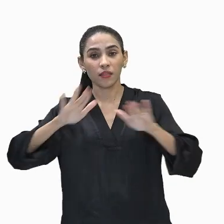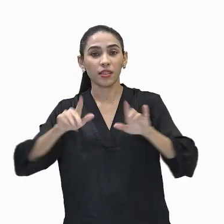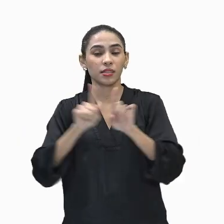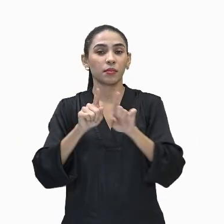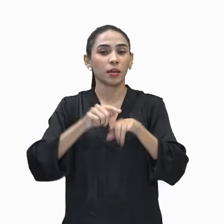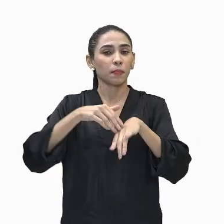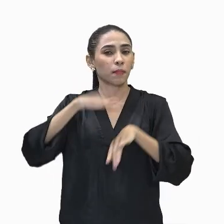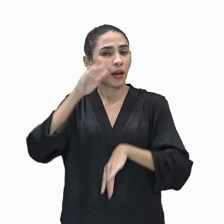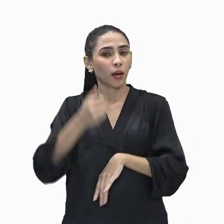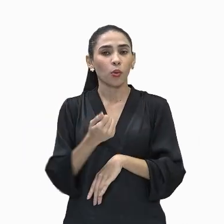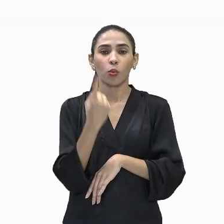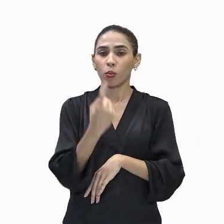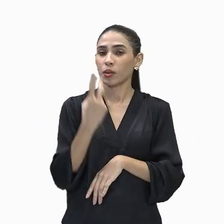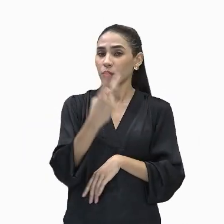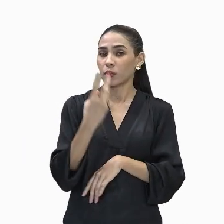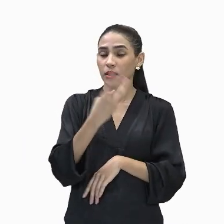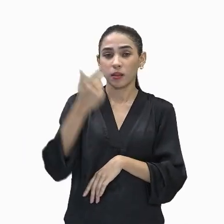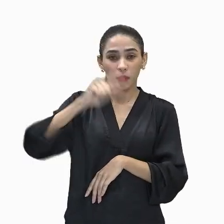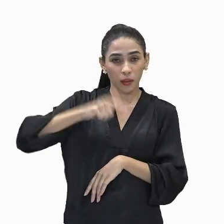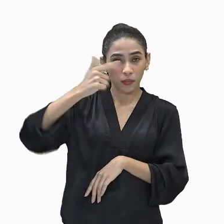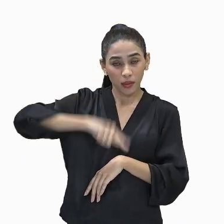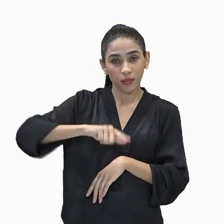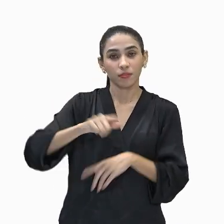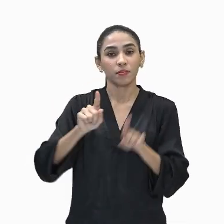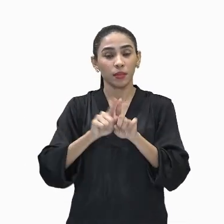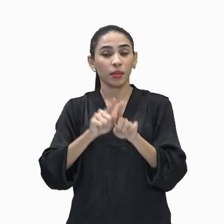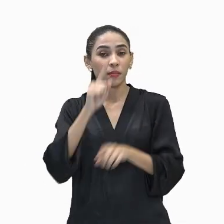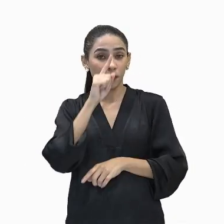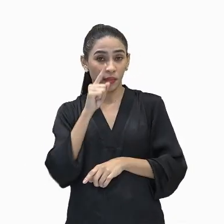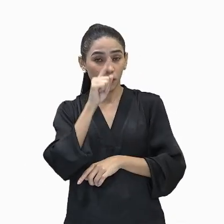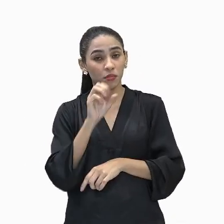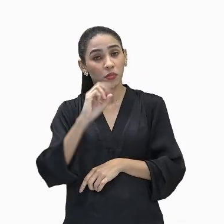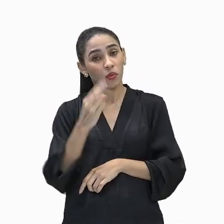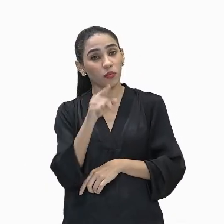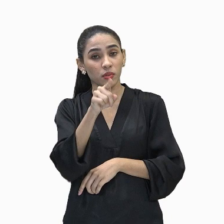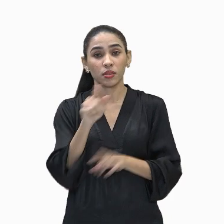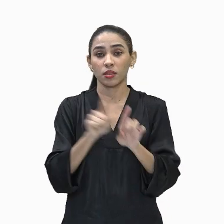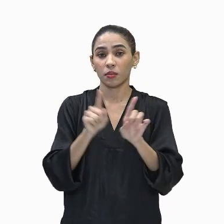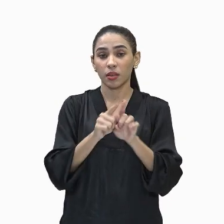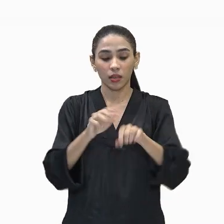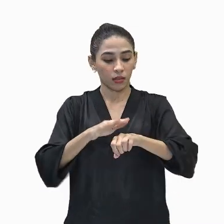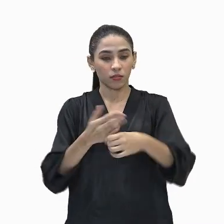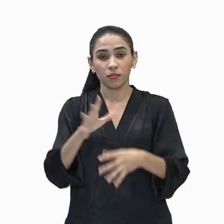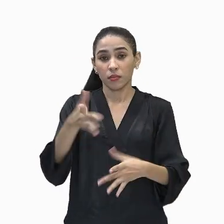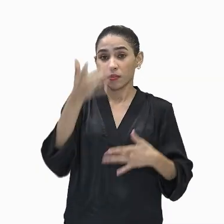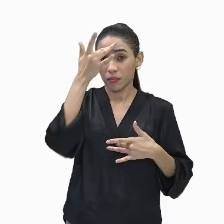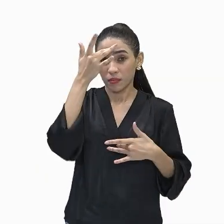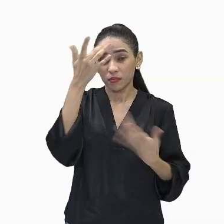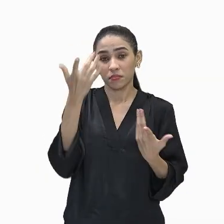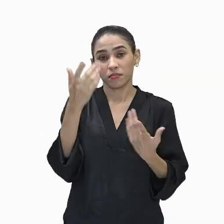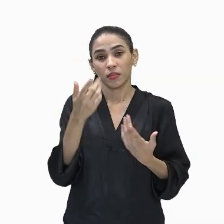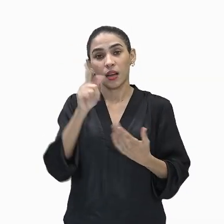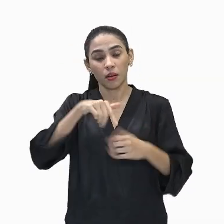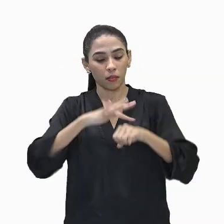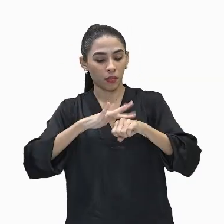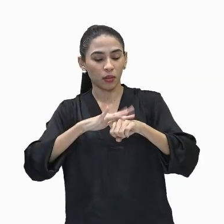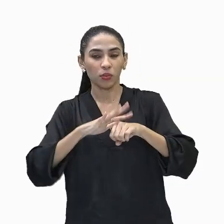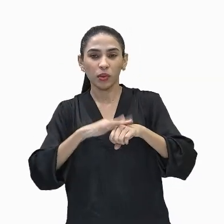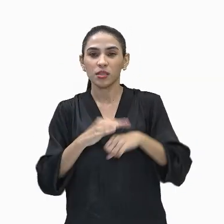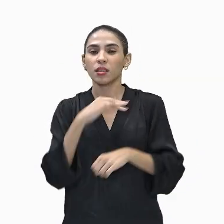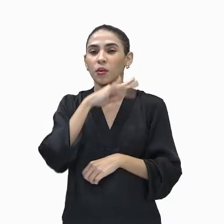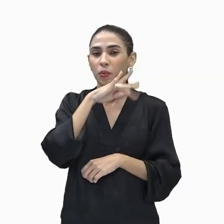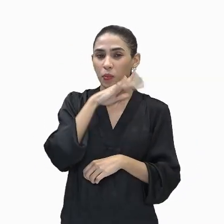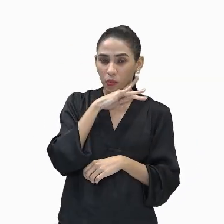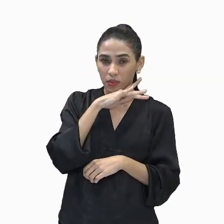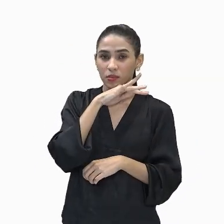mais de uma vez, né? O que pode ser muito arriscado. Ou você mesmo talvez já tenha pego malária, né? É uma doença que maltrata